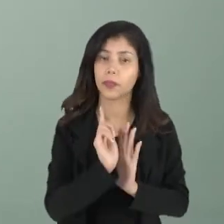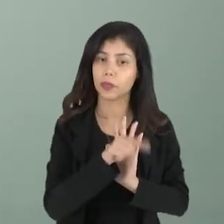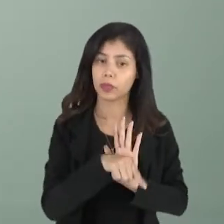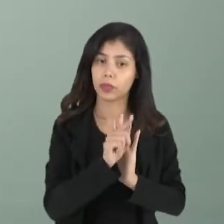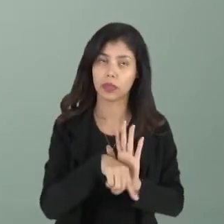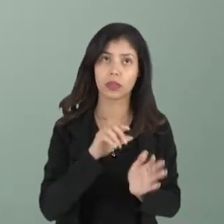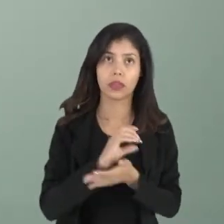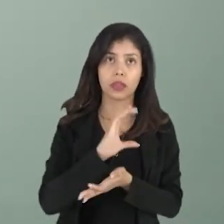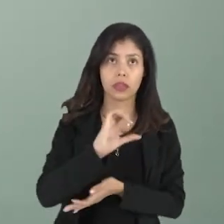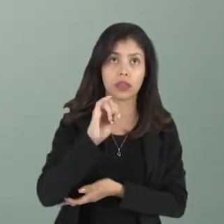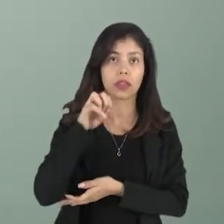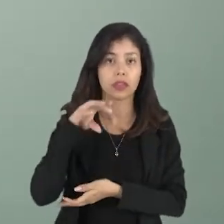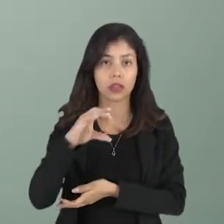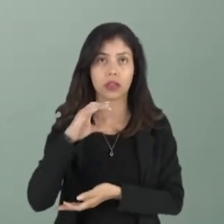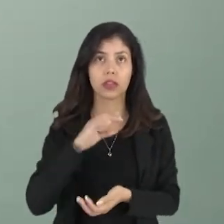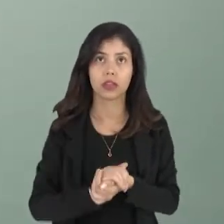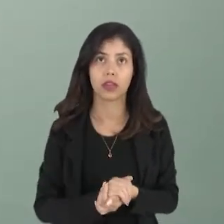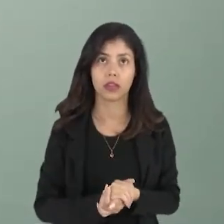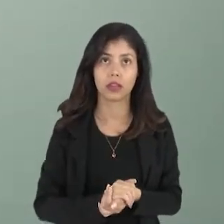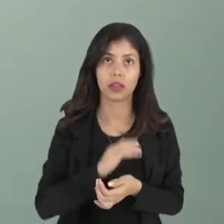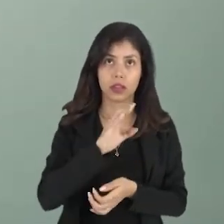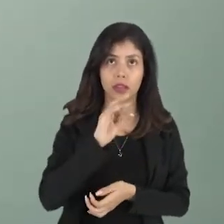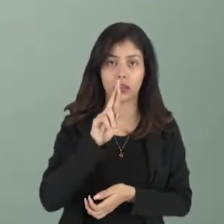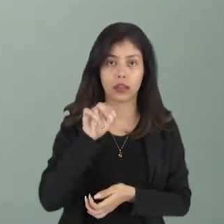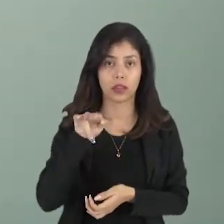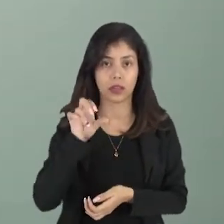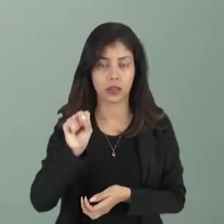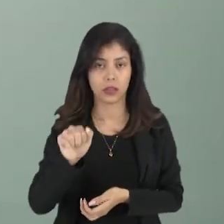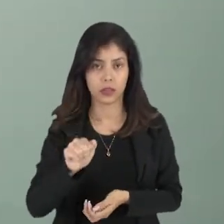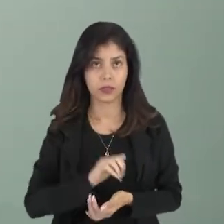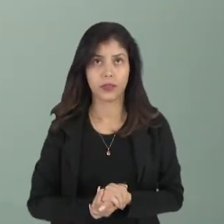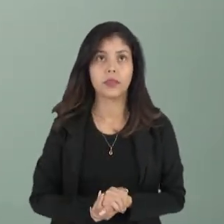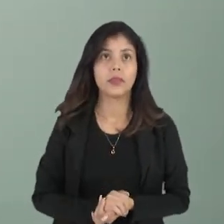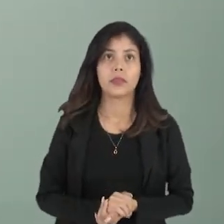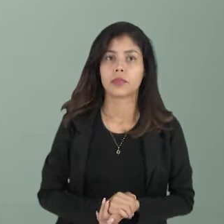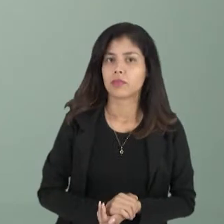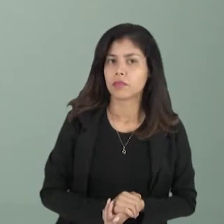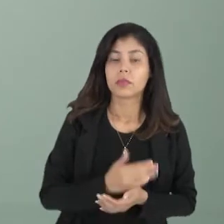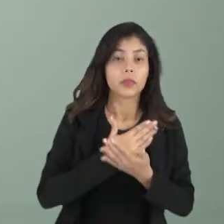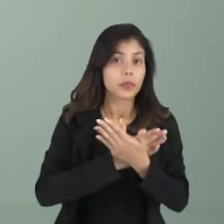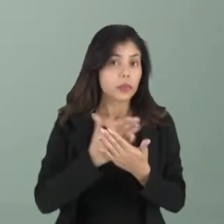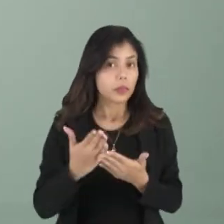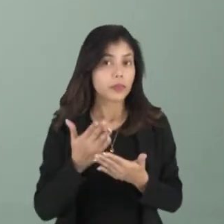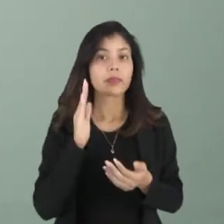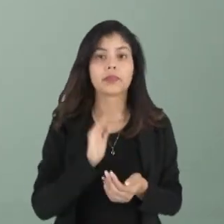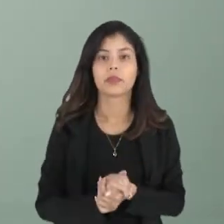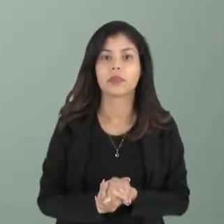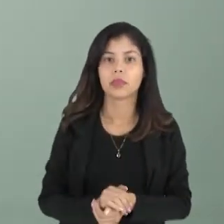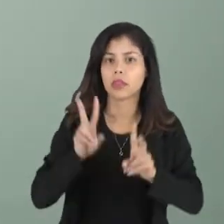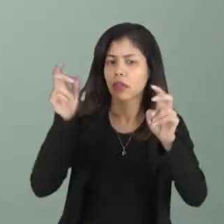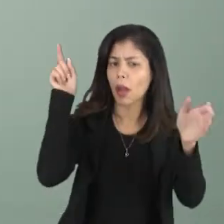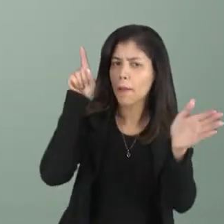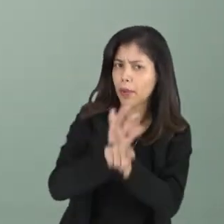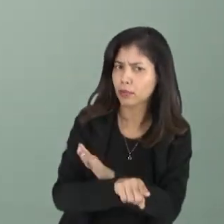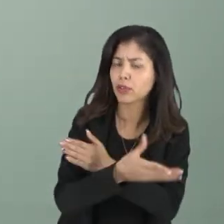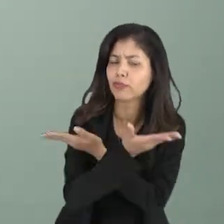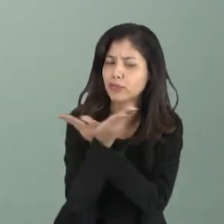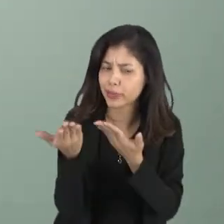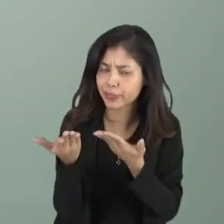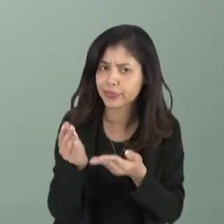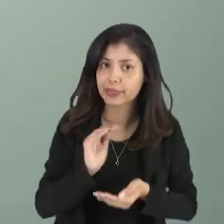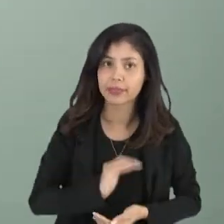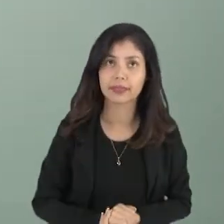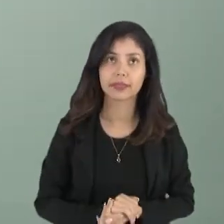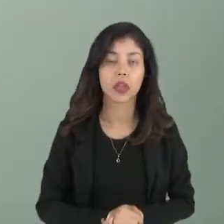gêneros comic strips e cartoons. Vamos lá? Eu quero iniciar fazendo o seguinte questionamento a